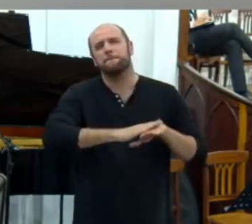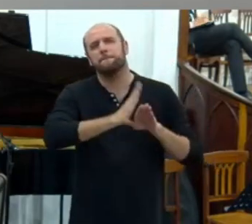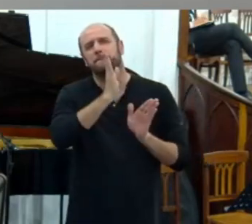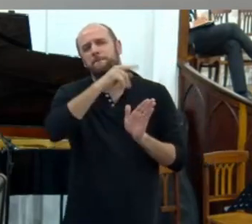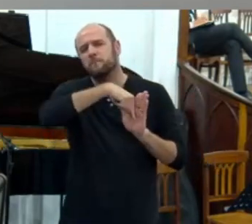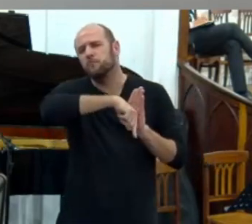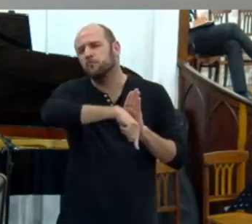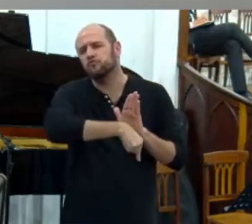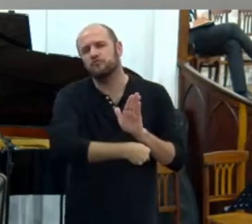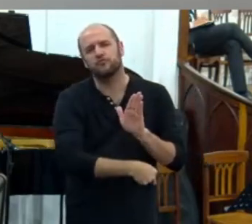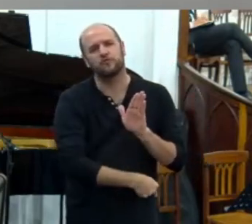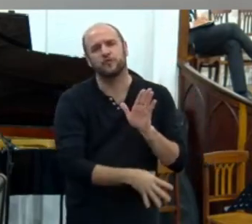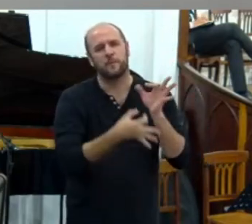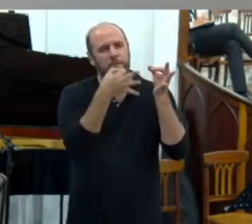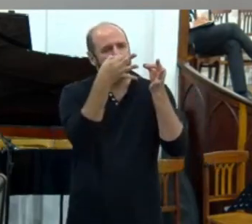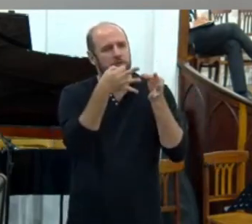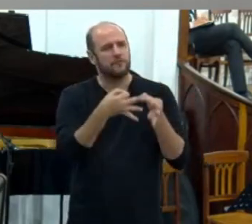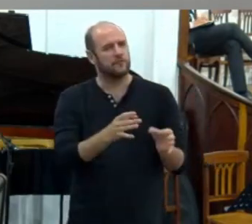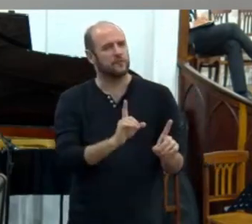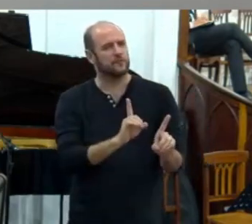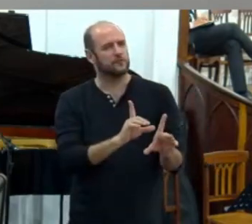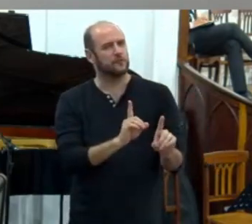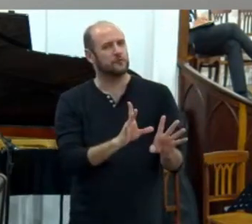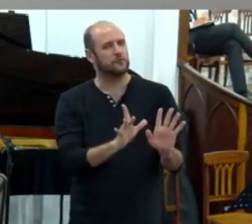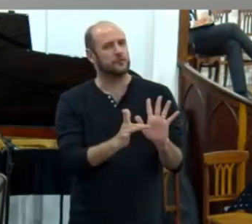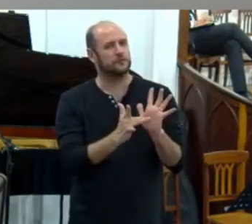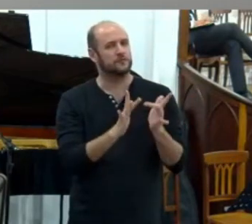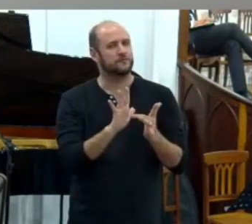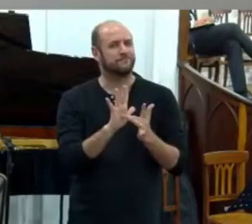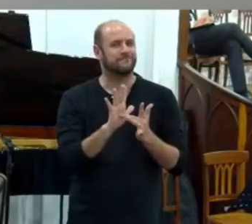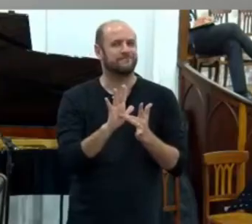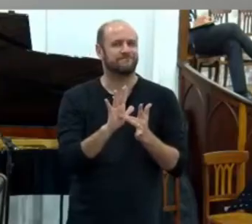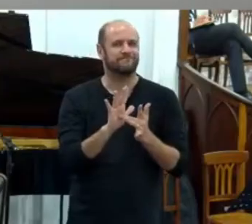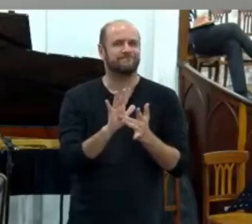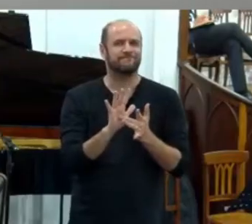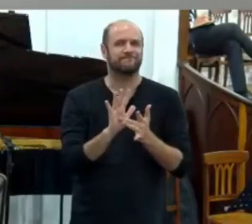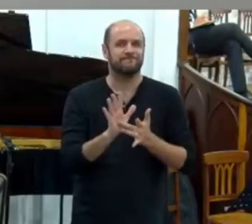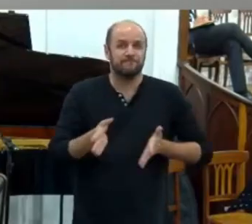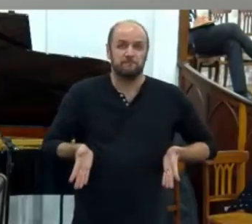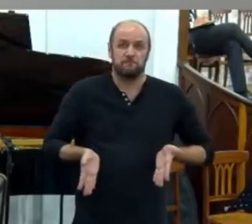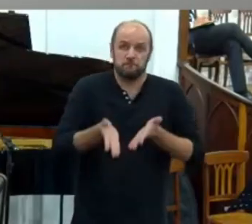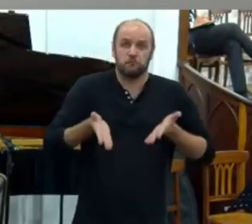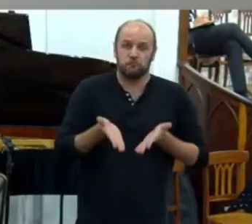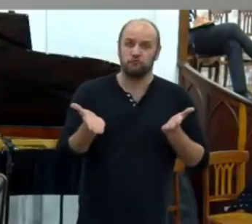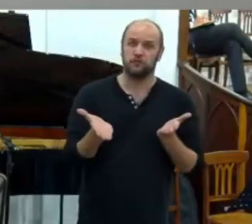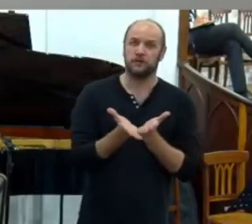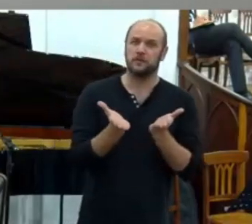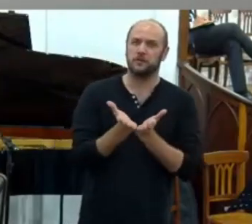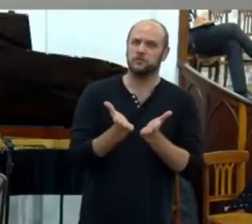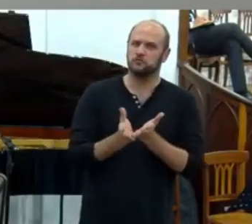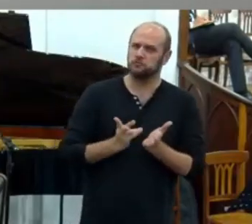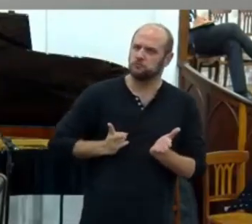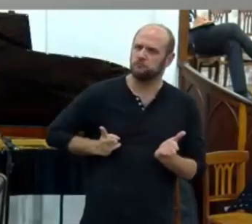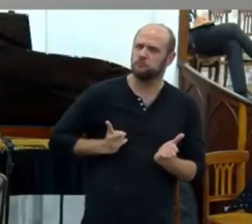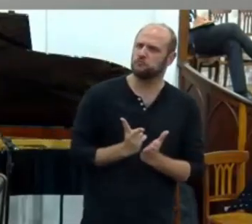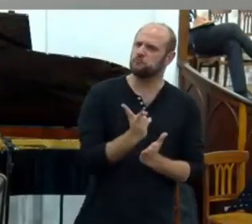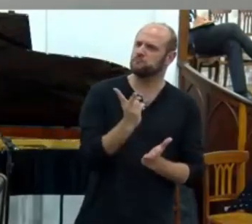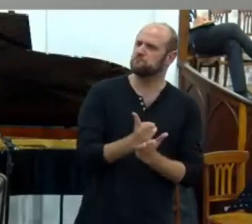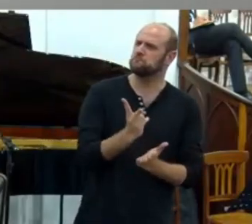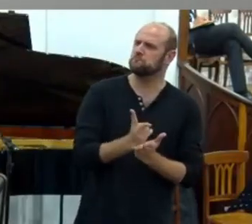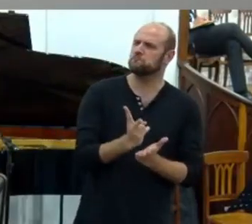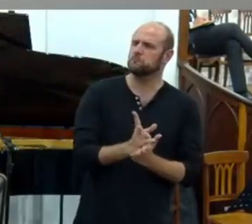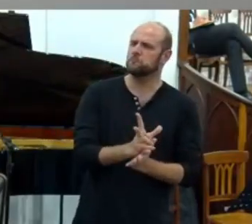profunda descrição da doutrina de Cristo, para encorajar aqueles crentes a seguir firme